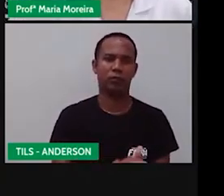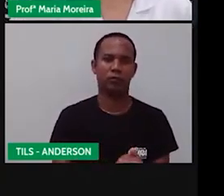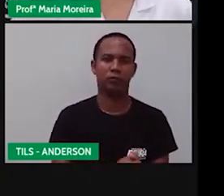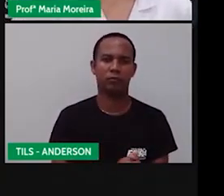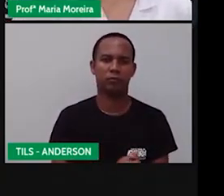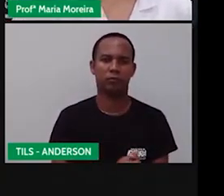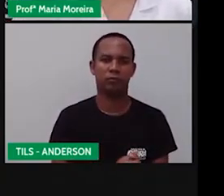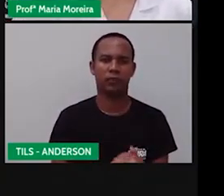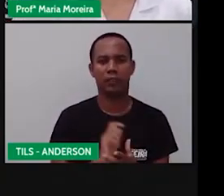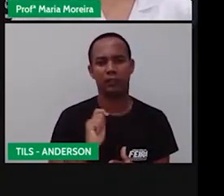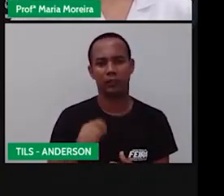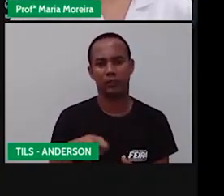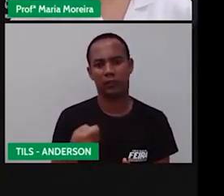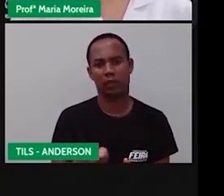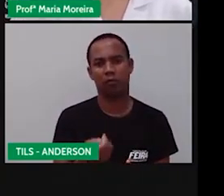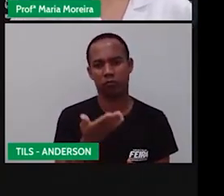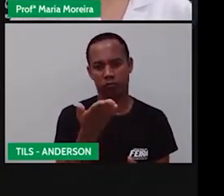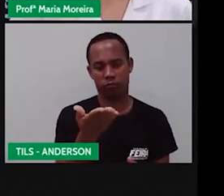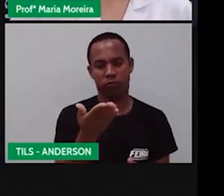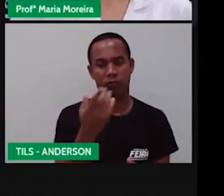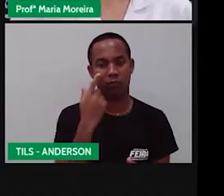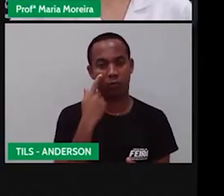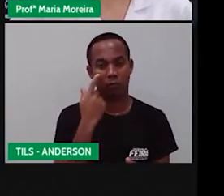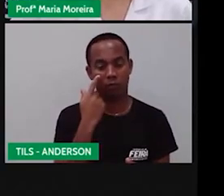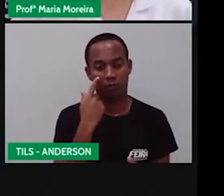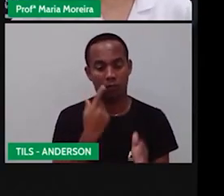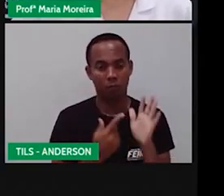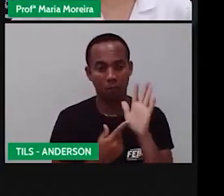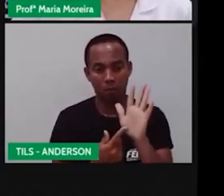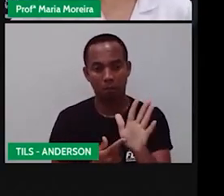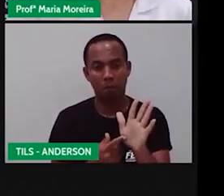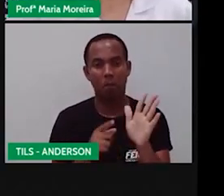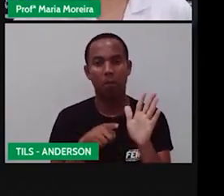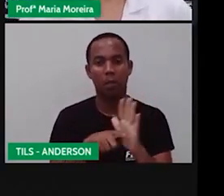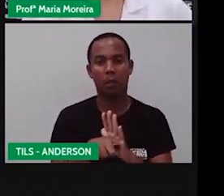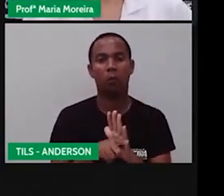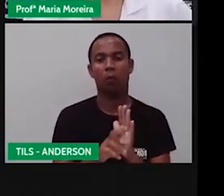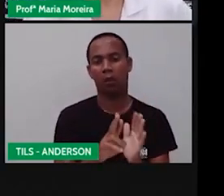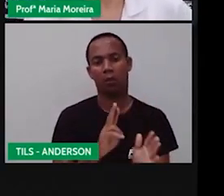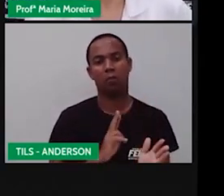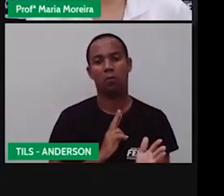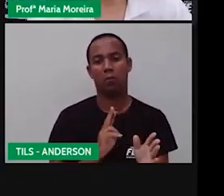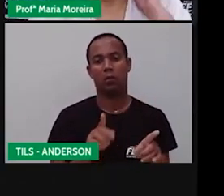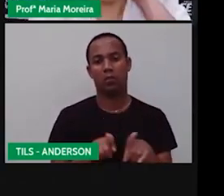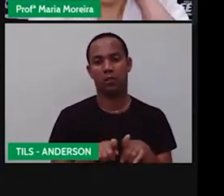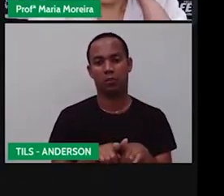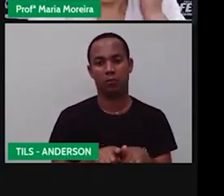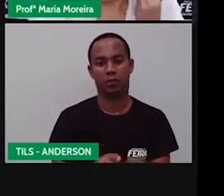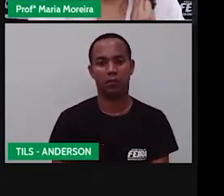interrogação, que é esse sinal aí, que vai me dizer, olha, isso aqui é uma pergunta, responda, tá?